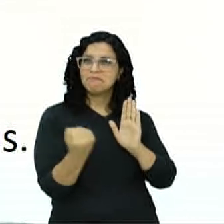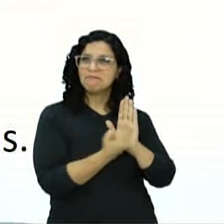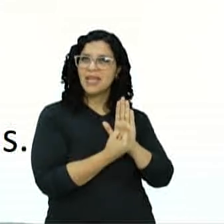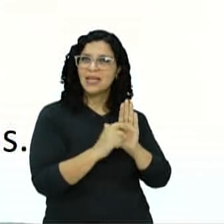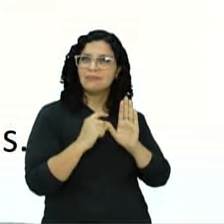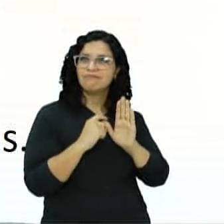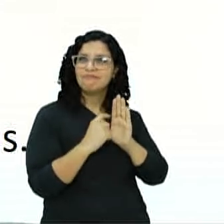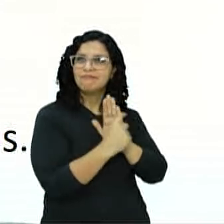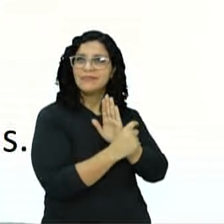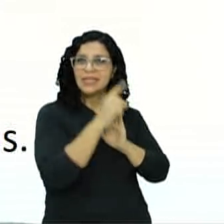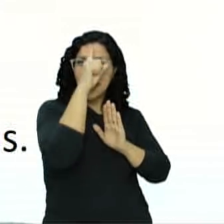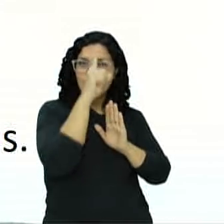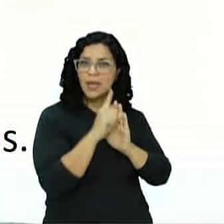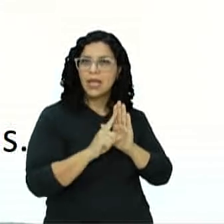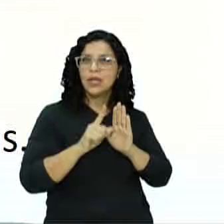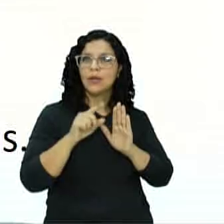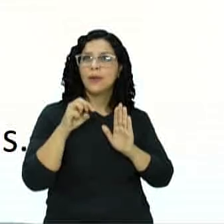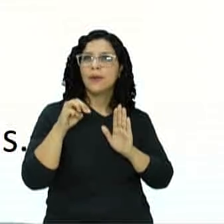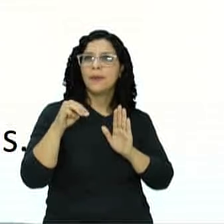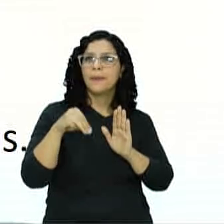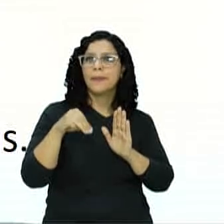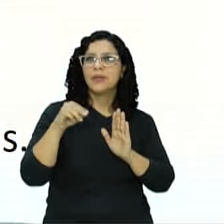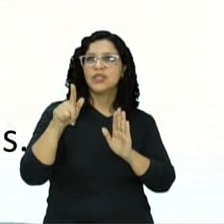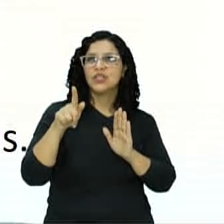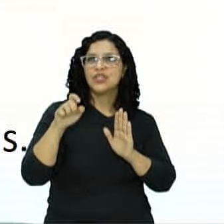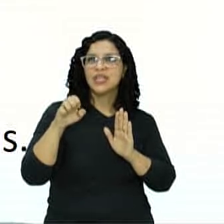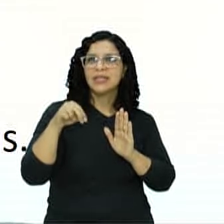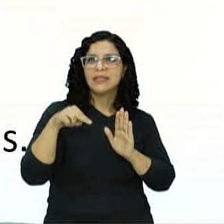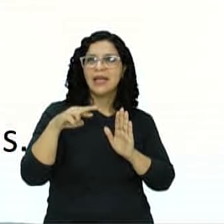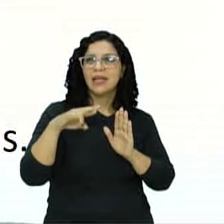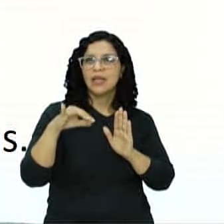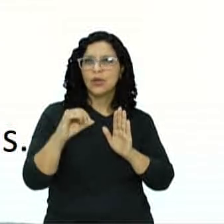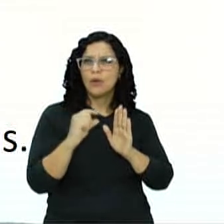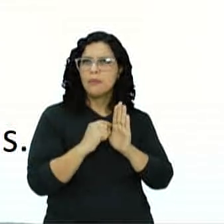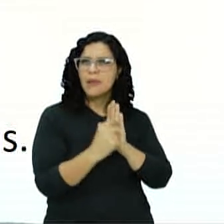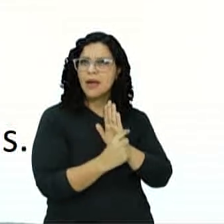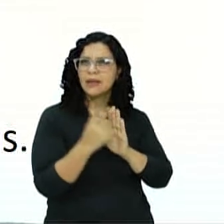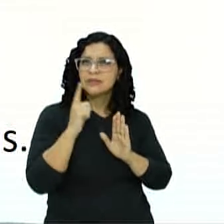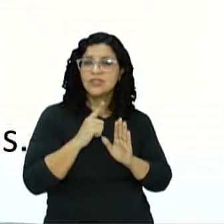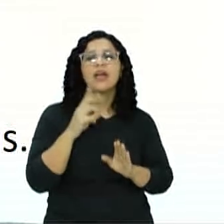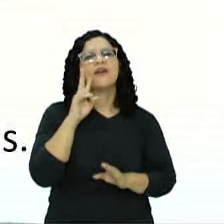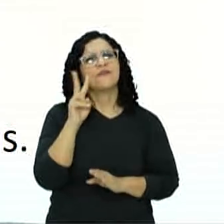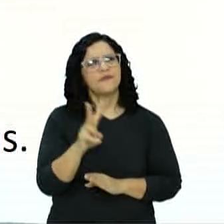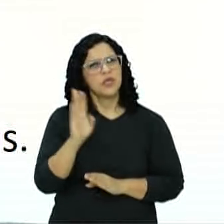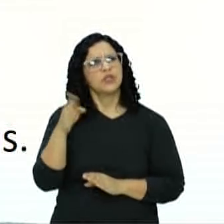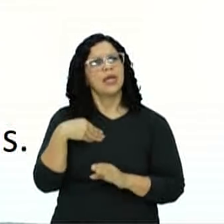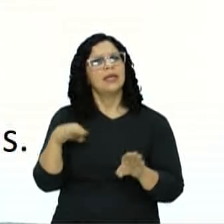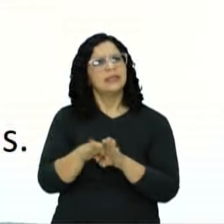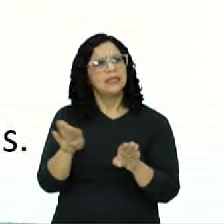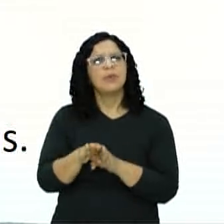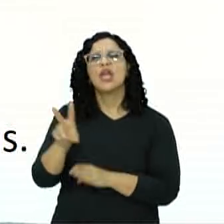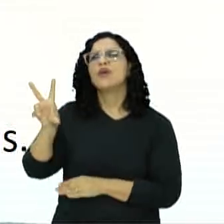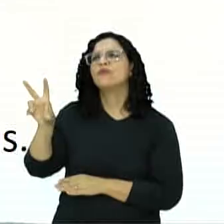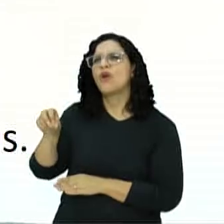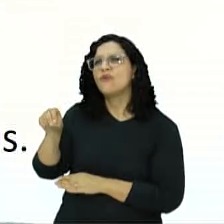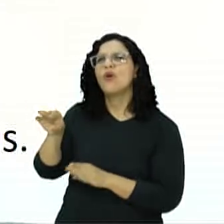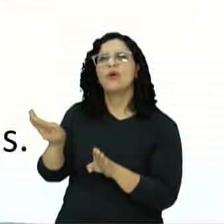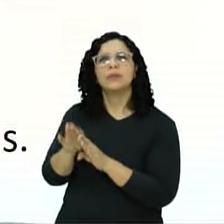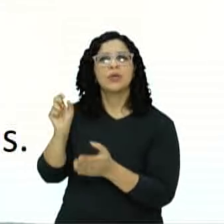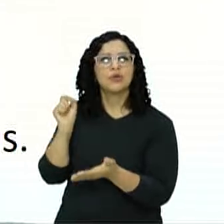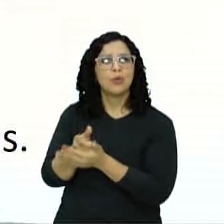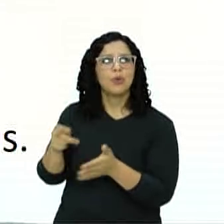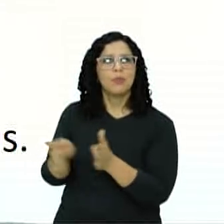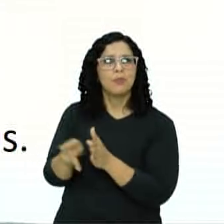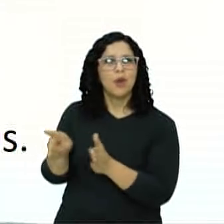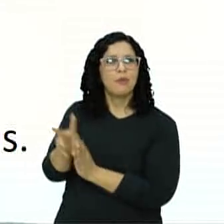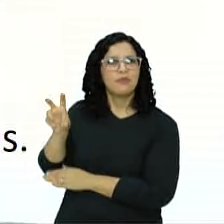tarja amarela, escrito medicamento genérico? Certeza que você já viu, já pegou da sua avó lá, já comprou para